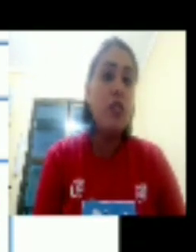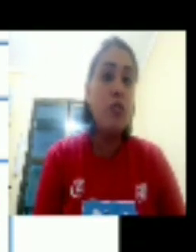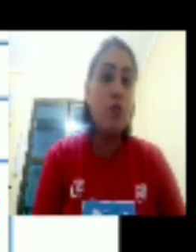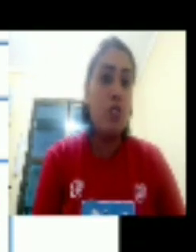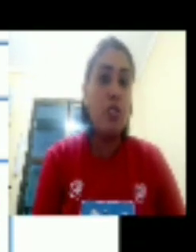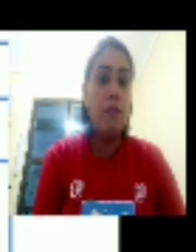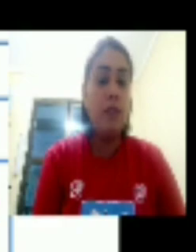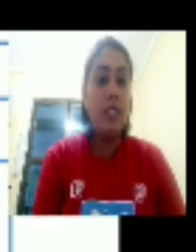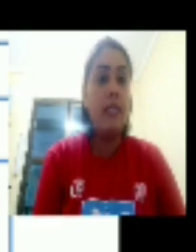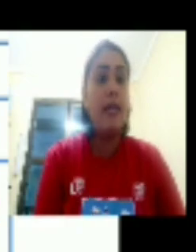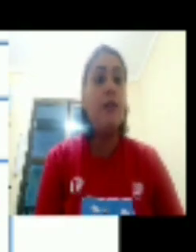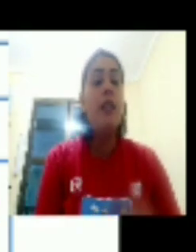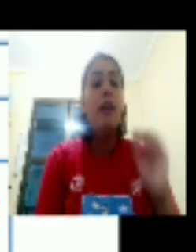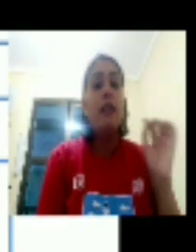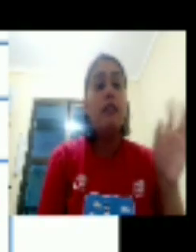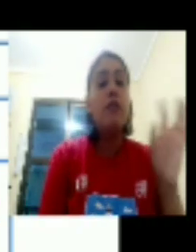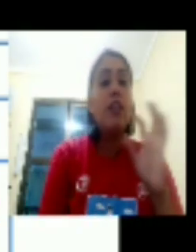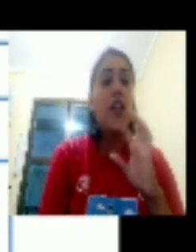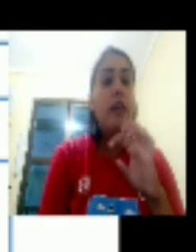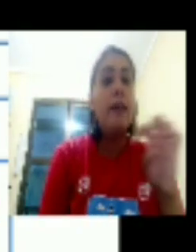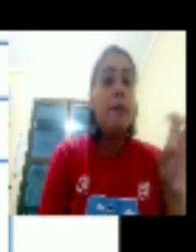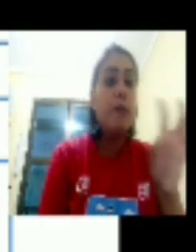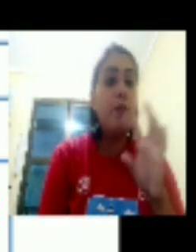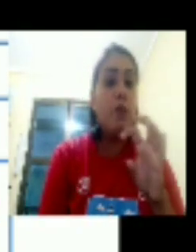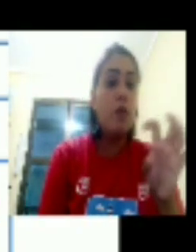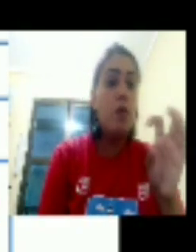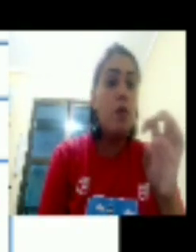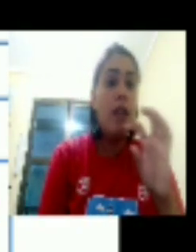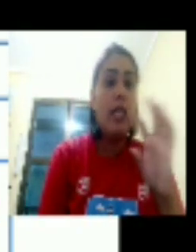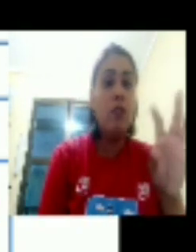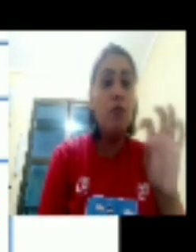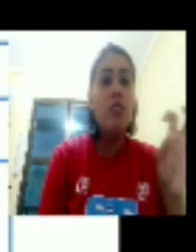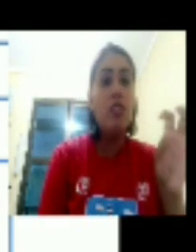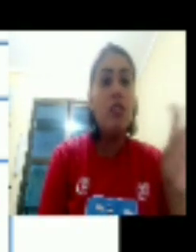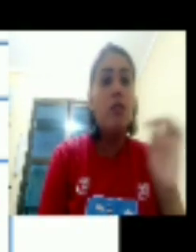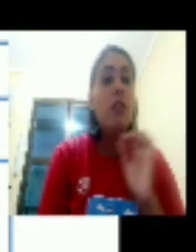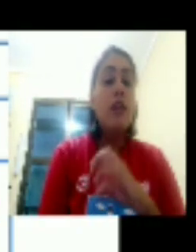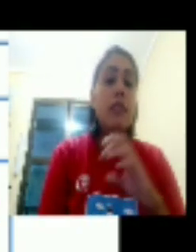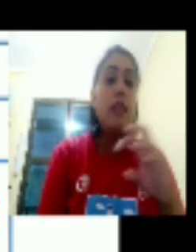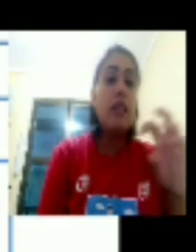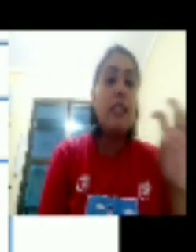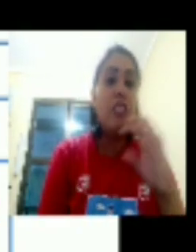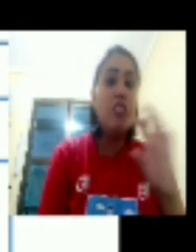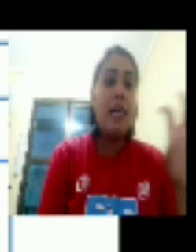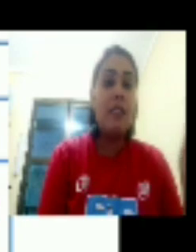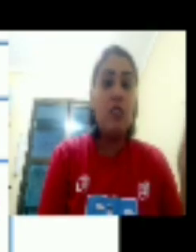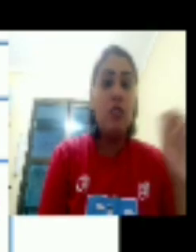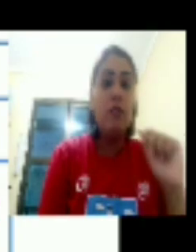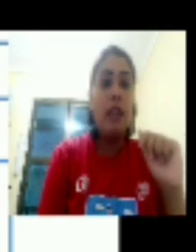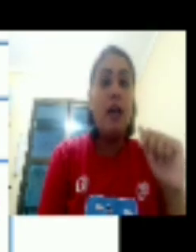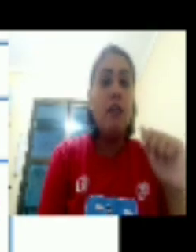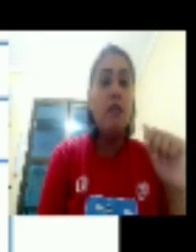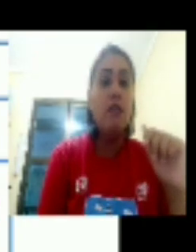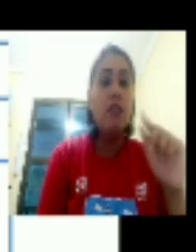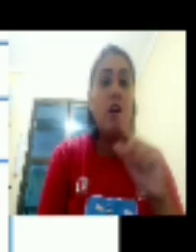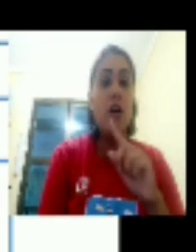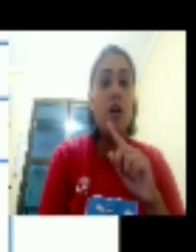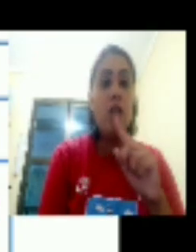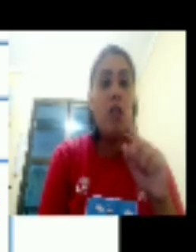o SUS, tá certo? Então tem aí um resumozinho das datas,